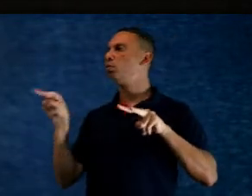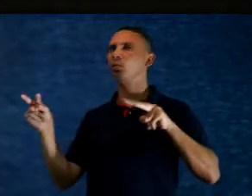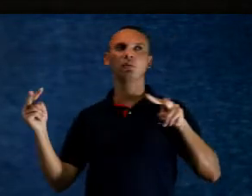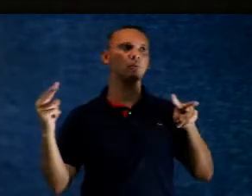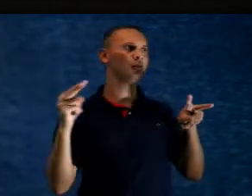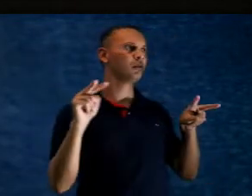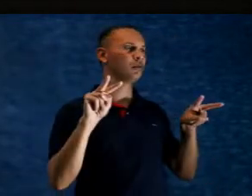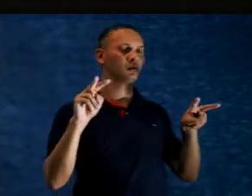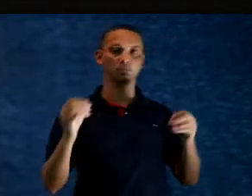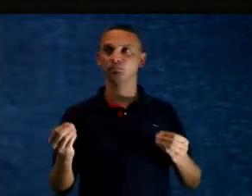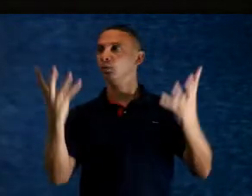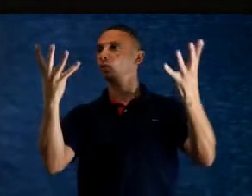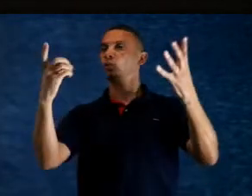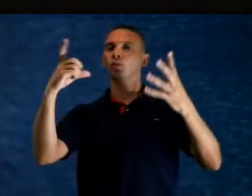aproximando